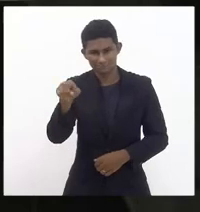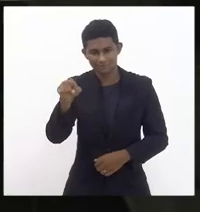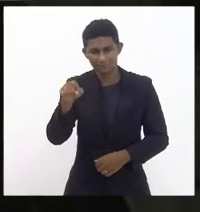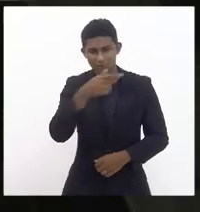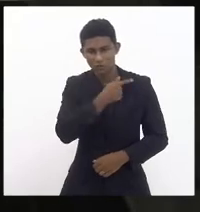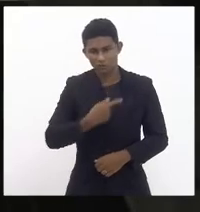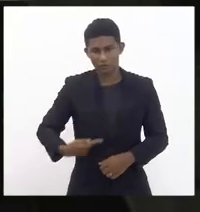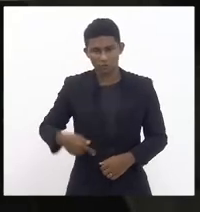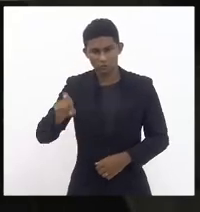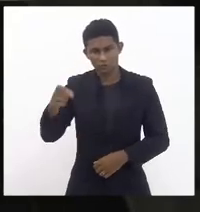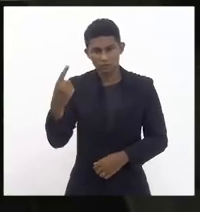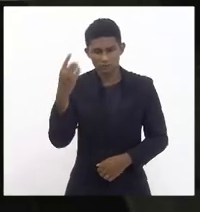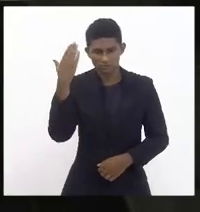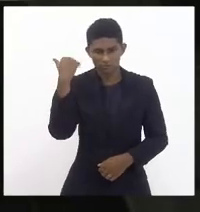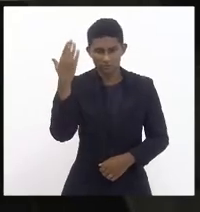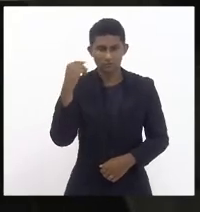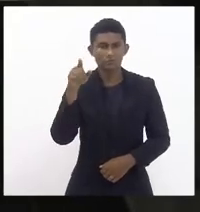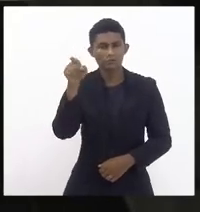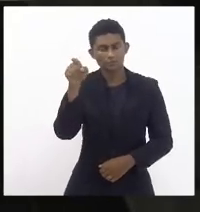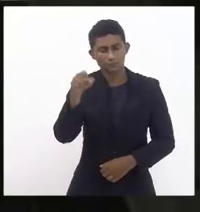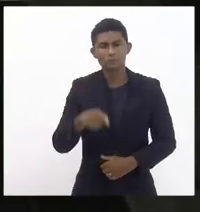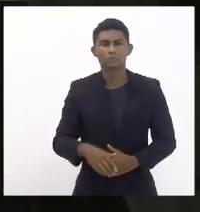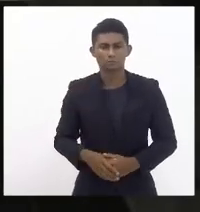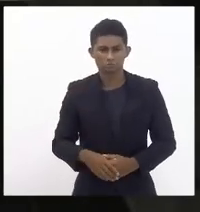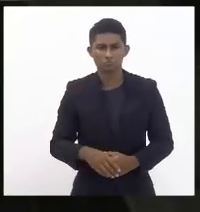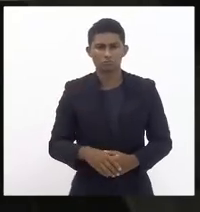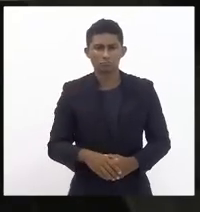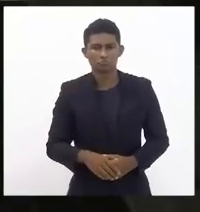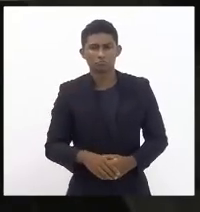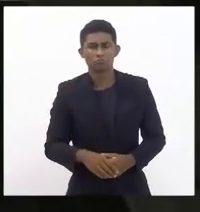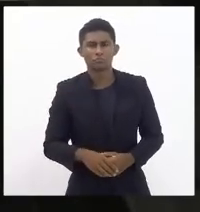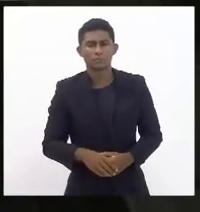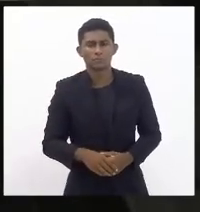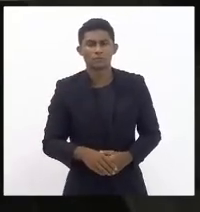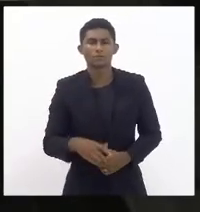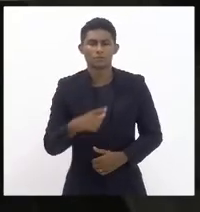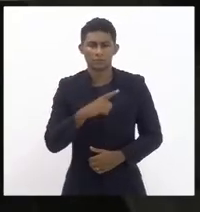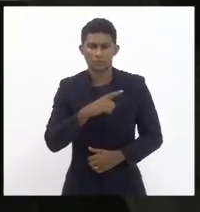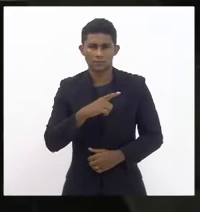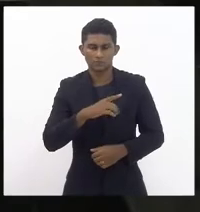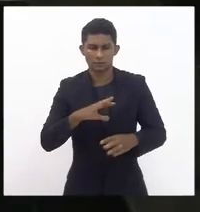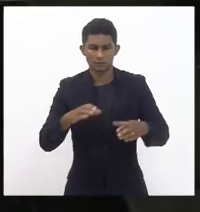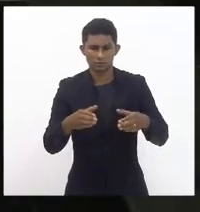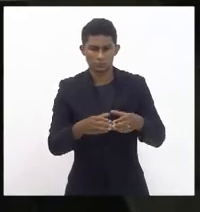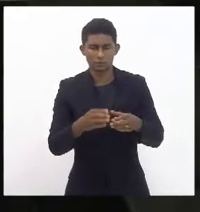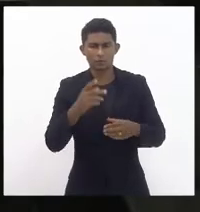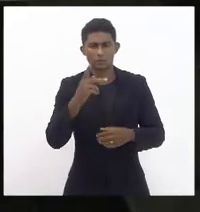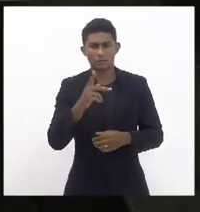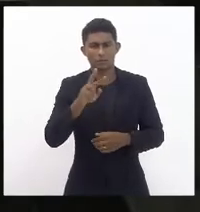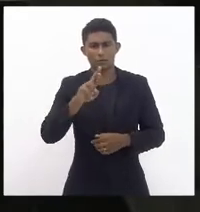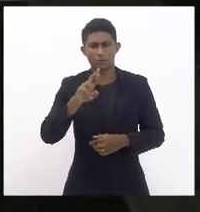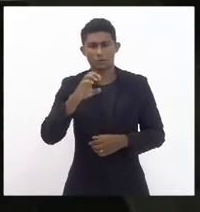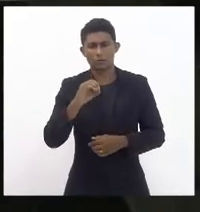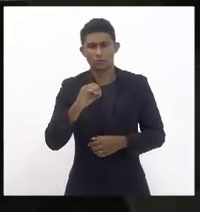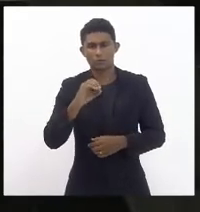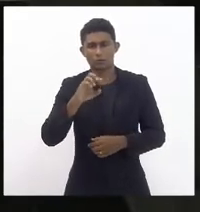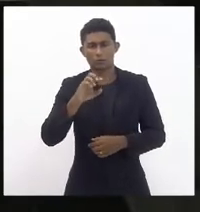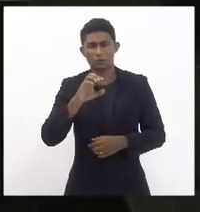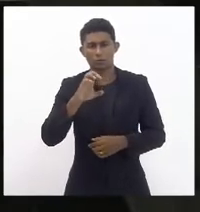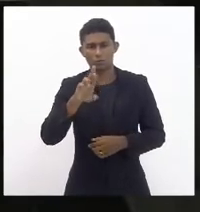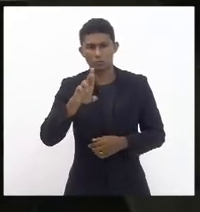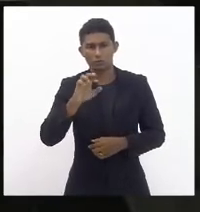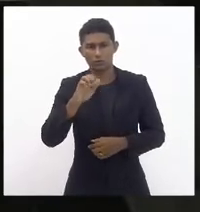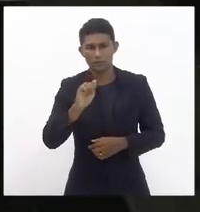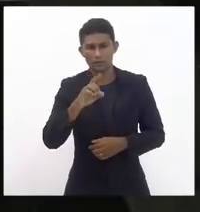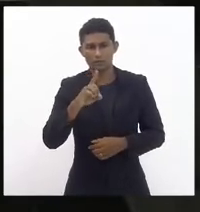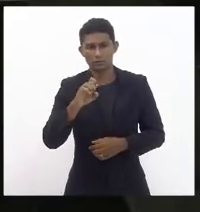e seguiu a uma recomendação da procuradoria Ah tá